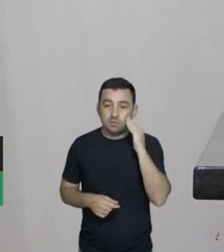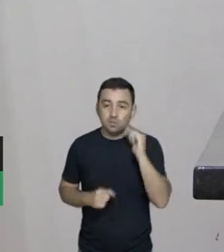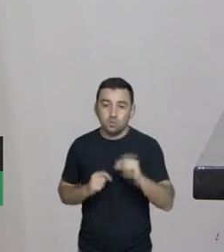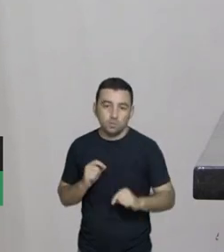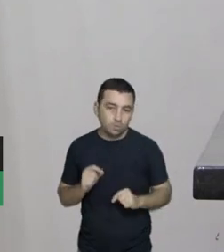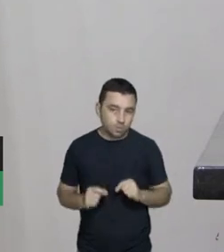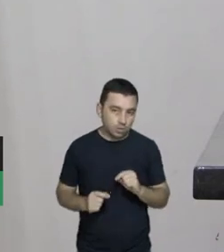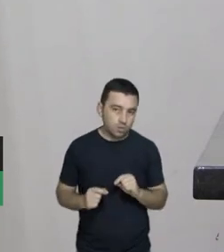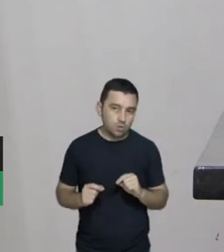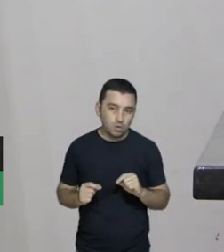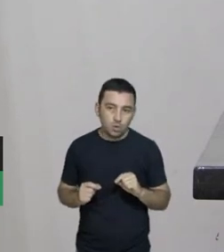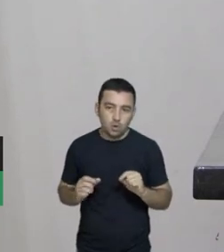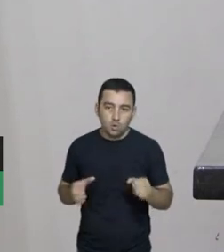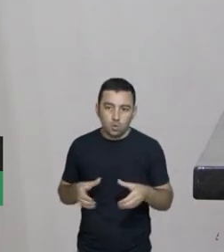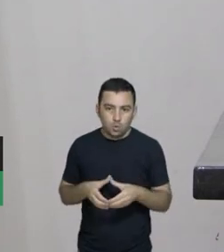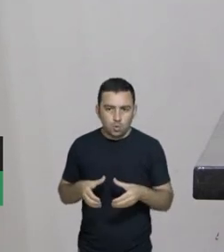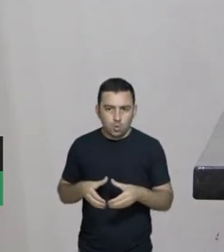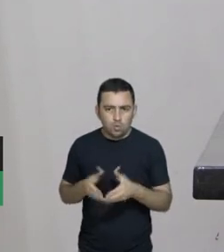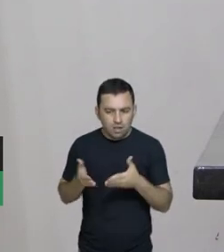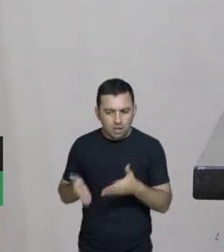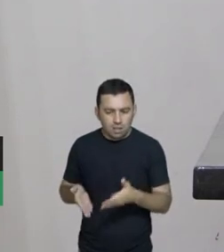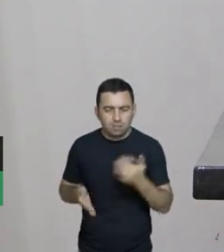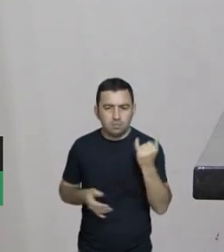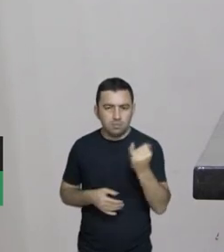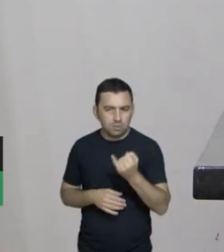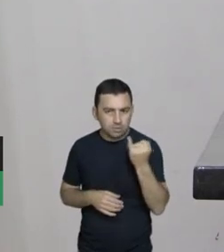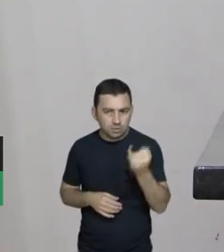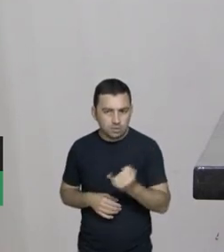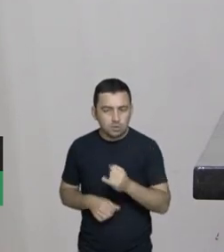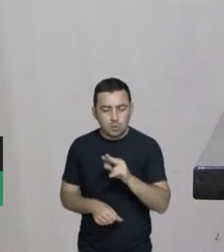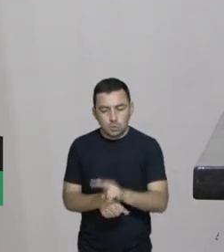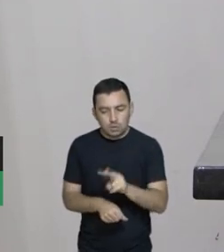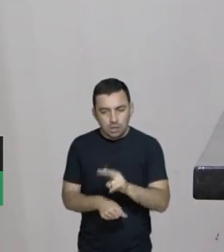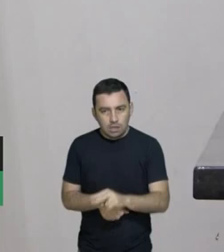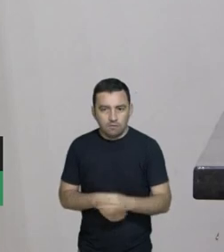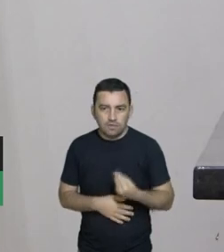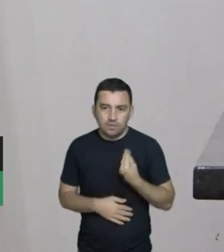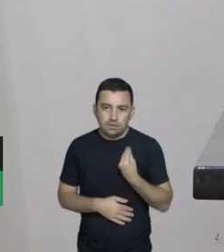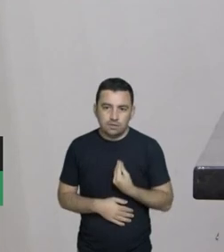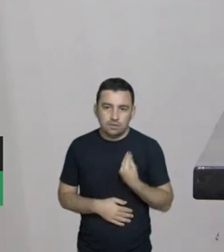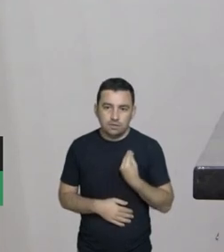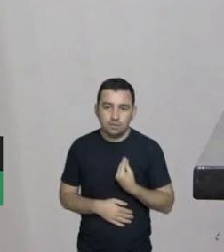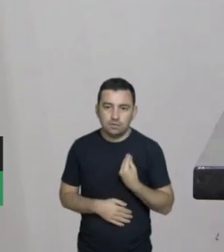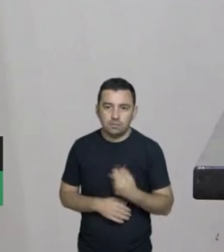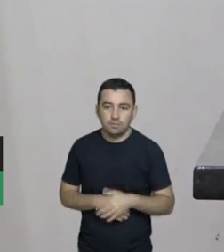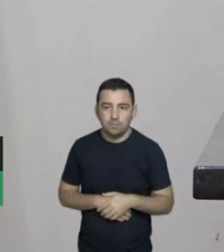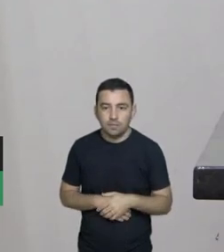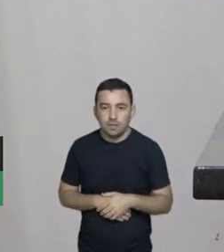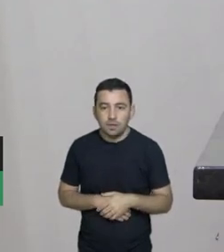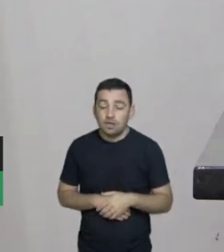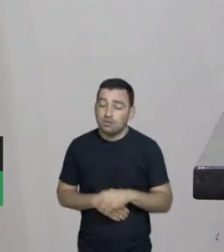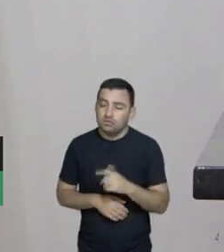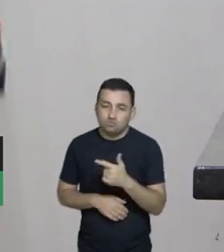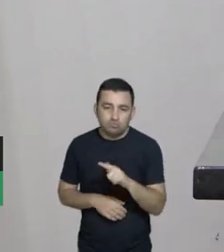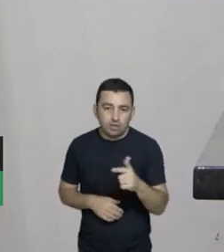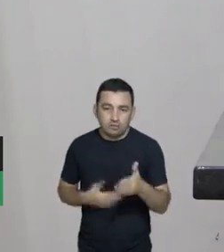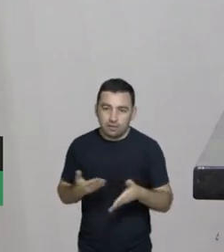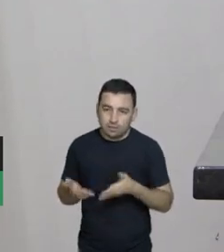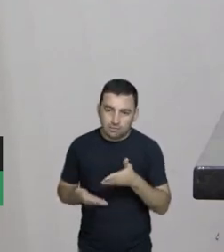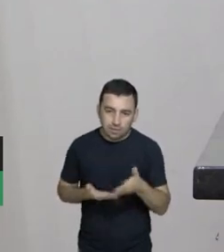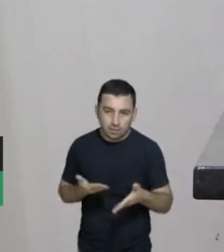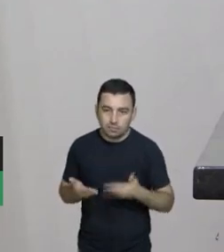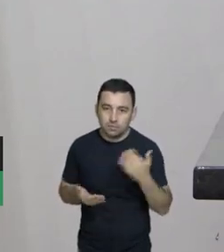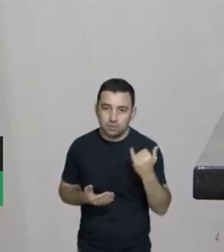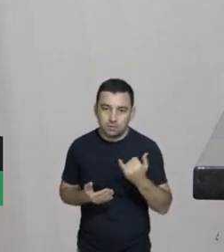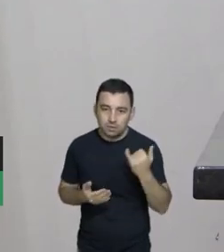órgão ele é vital para a proteção da vida e não tem o devido tratamento vital que